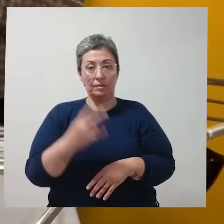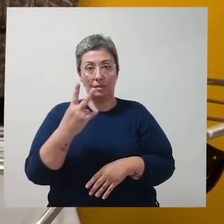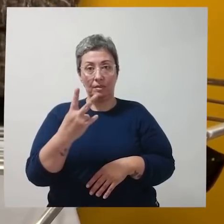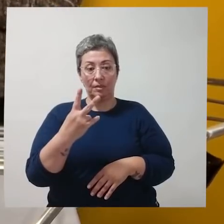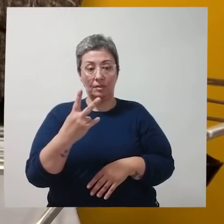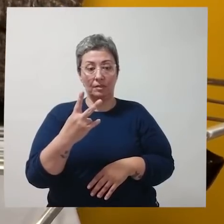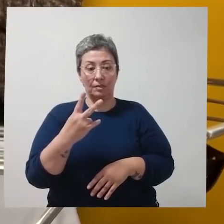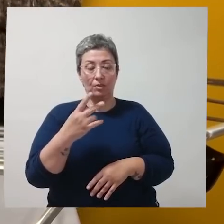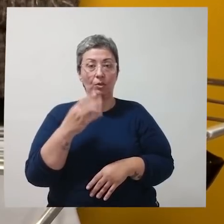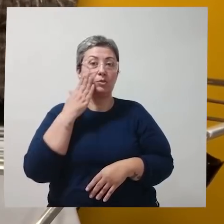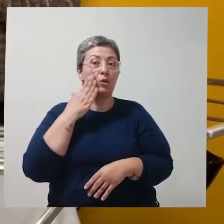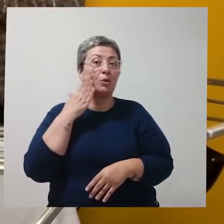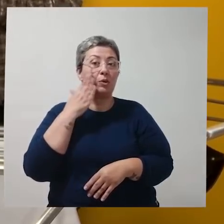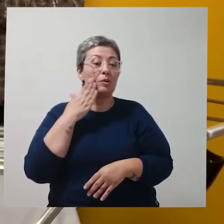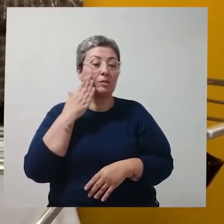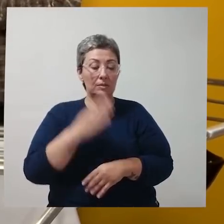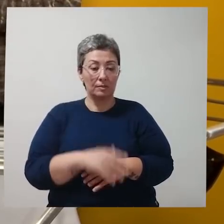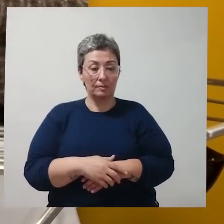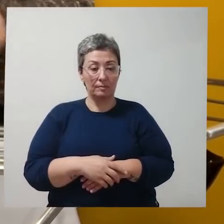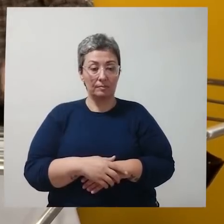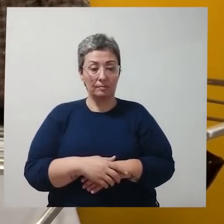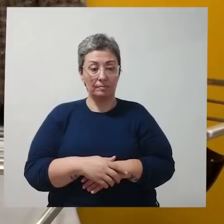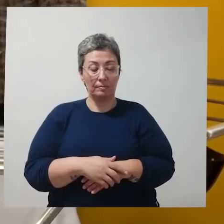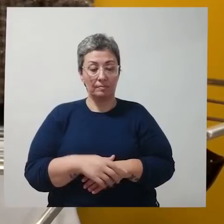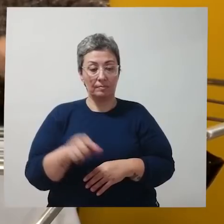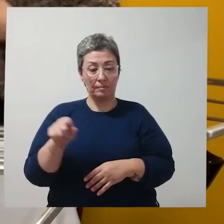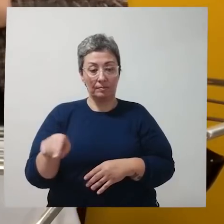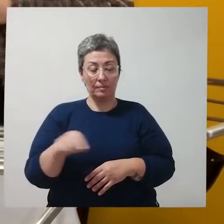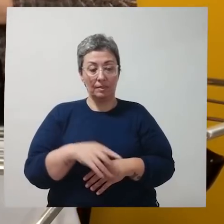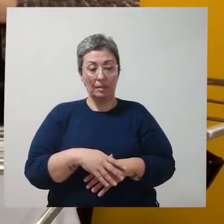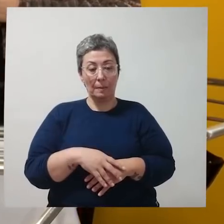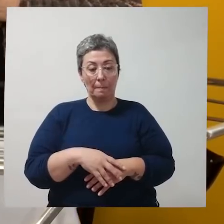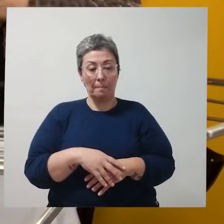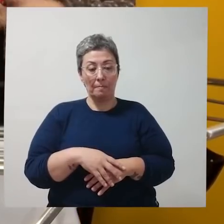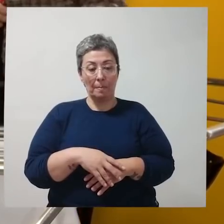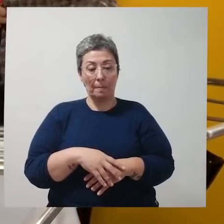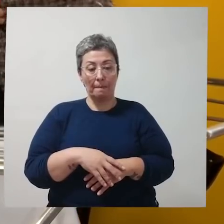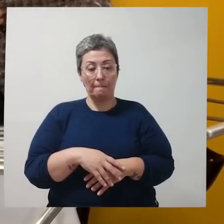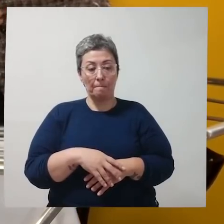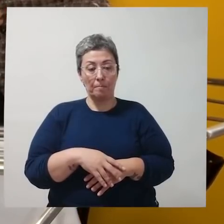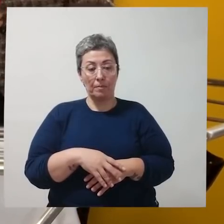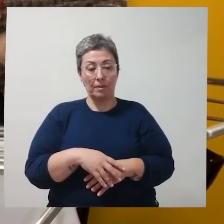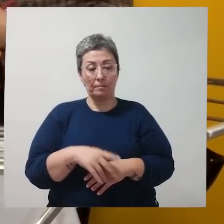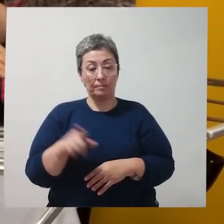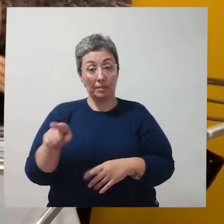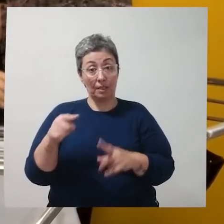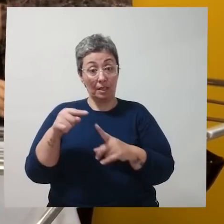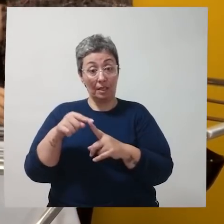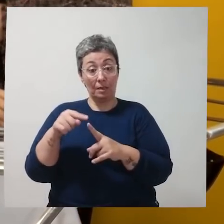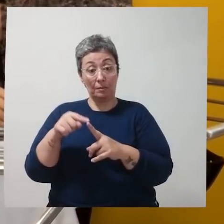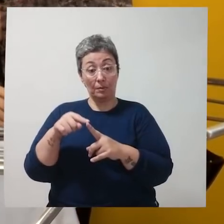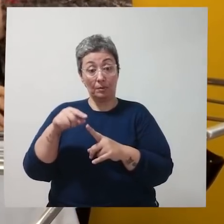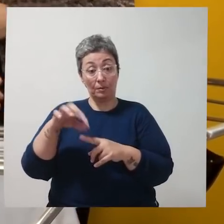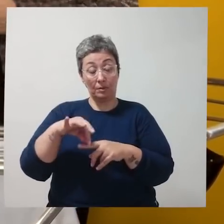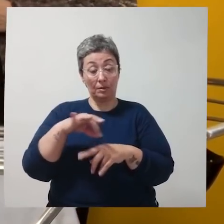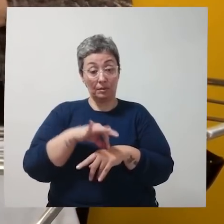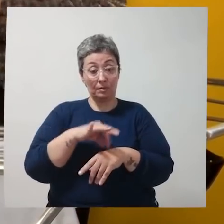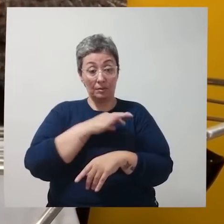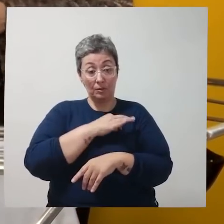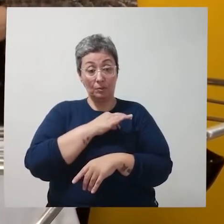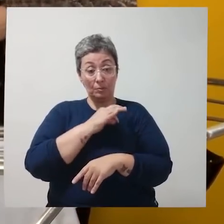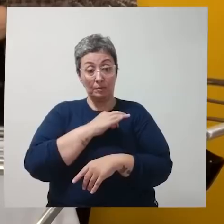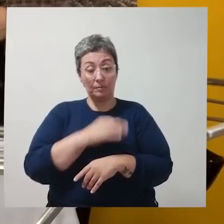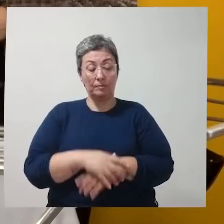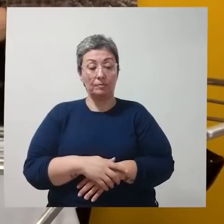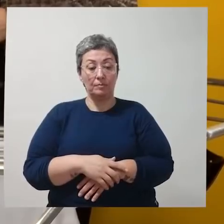2 pink. Ó, aqui na roupa, né?